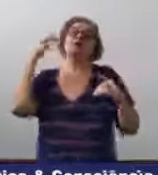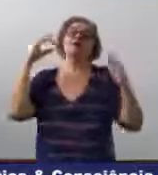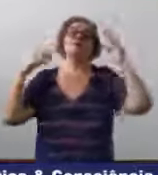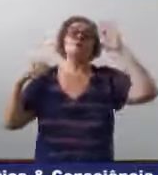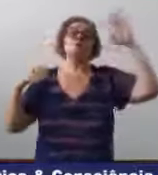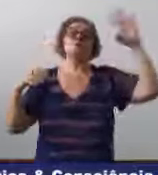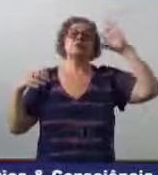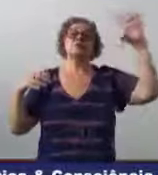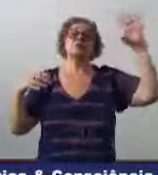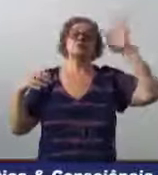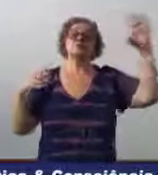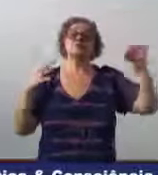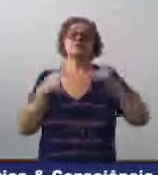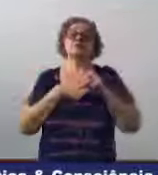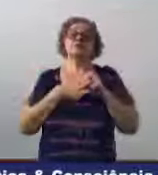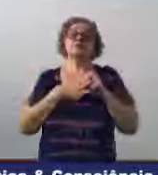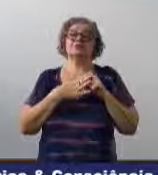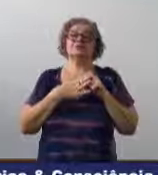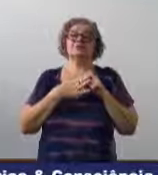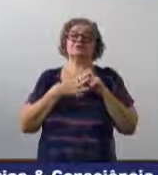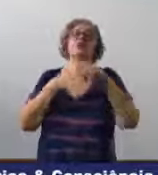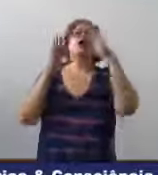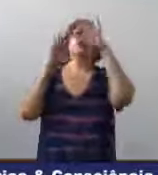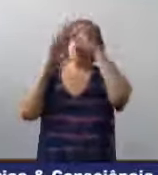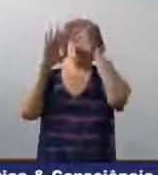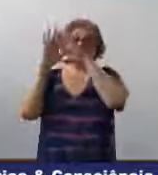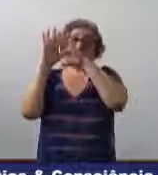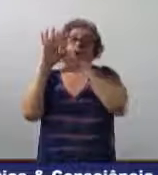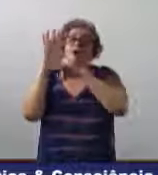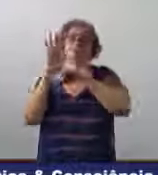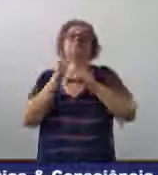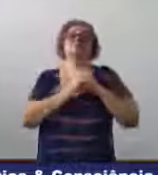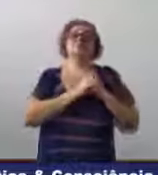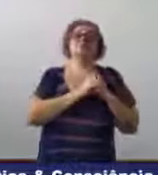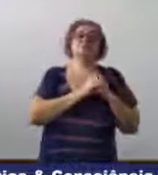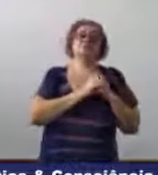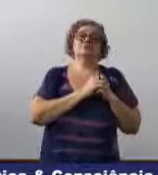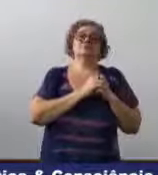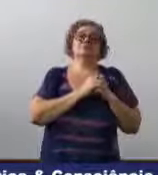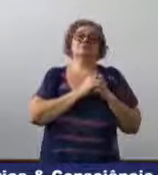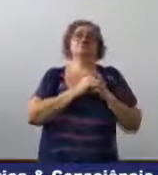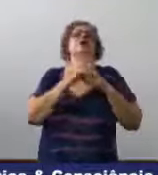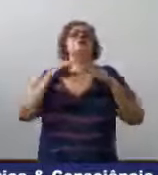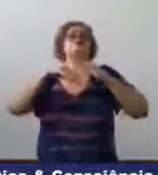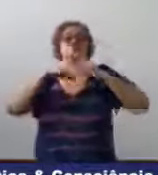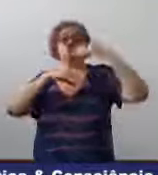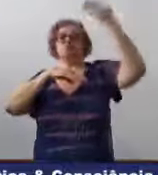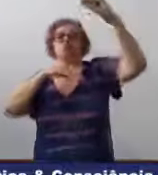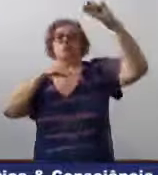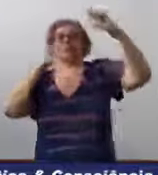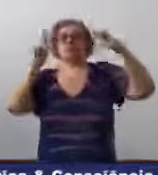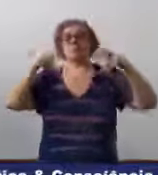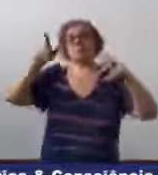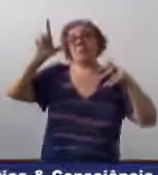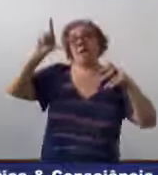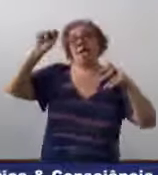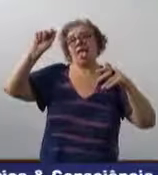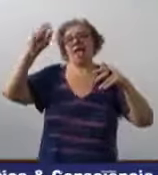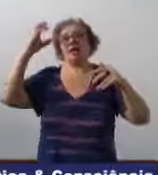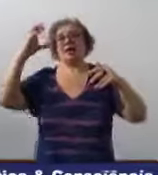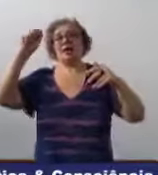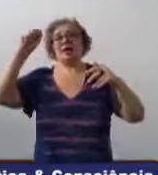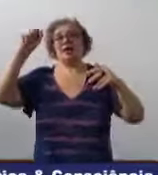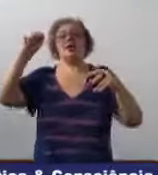teoria mais aceita do momento é a teoria das supercordas. O que diz a teoria das supercordas? Que tudo